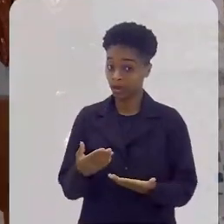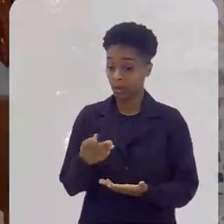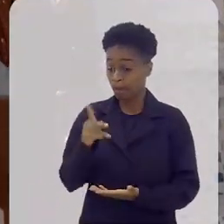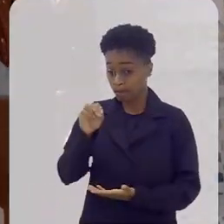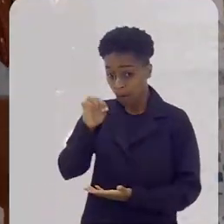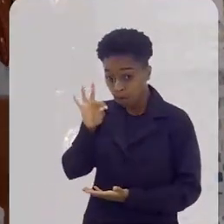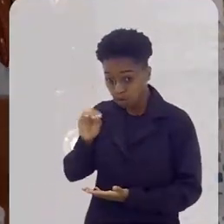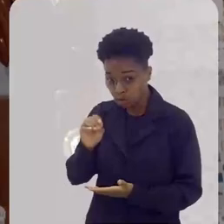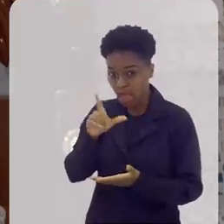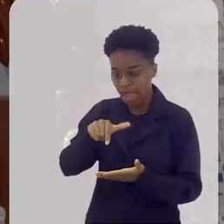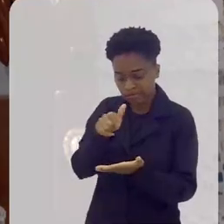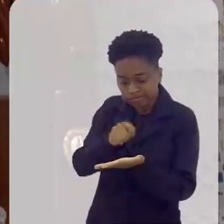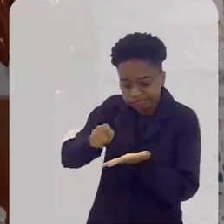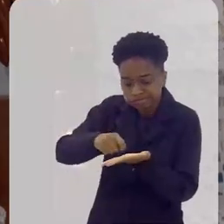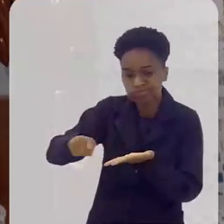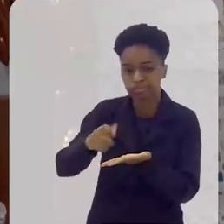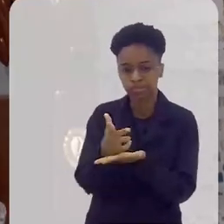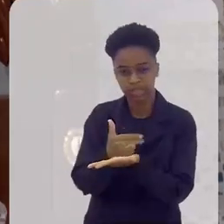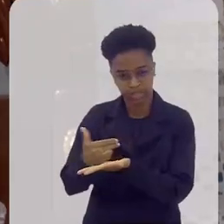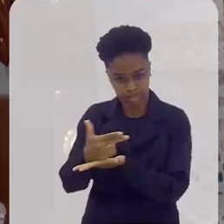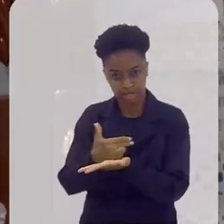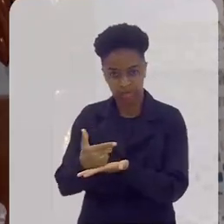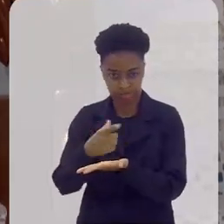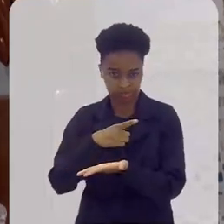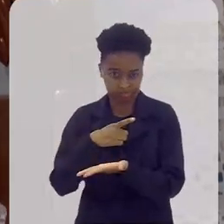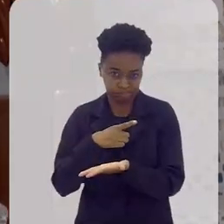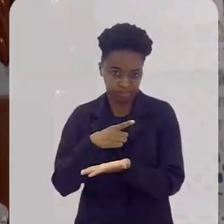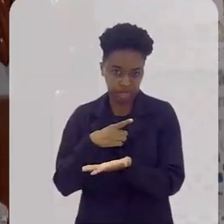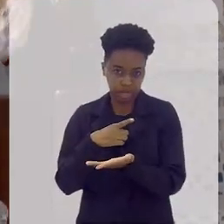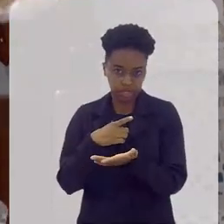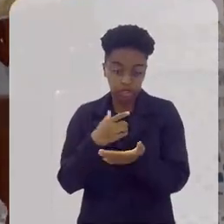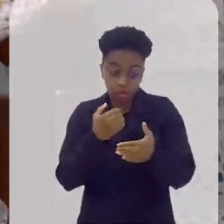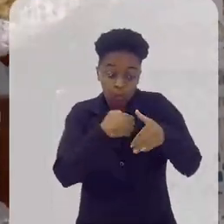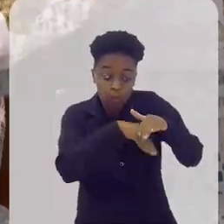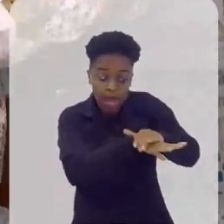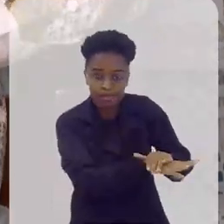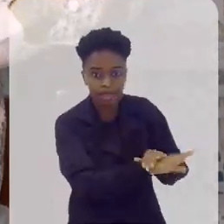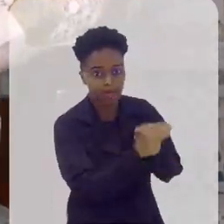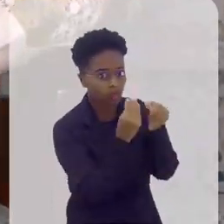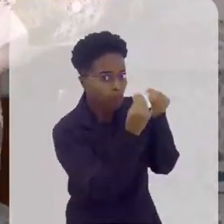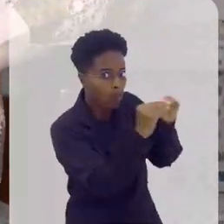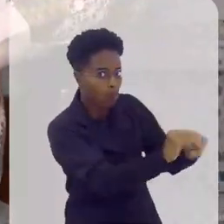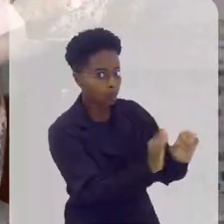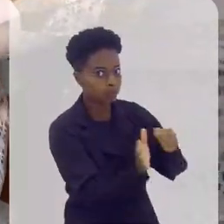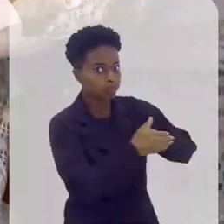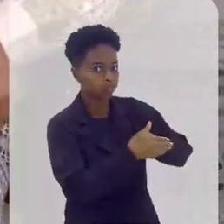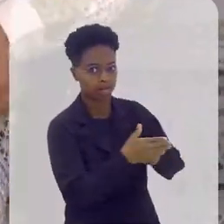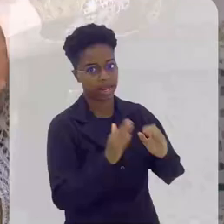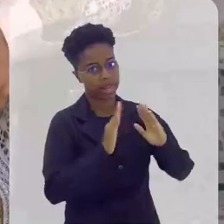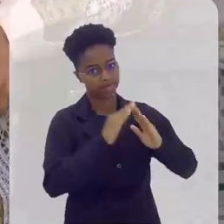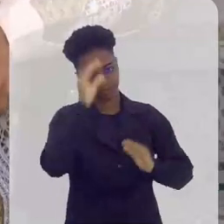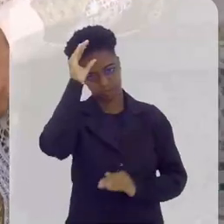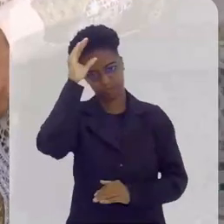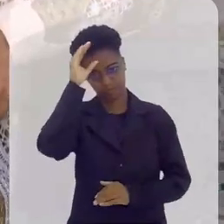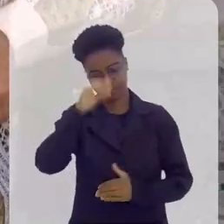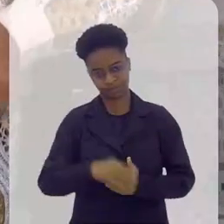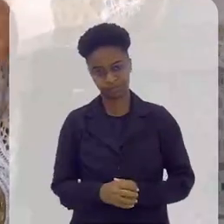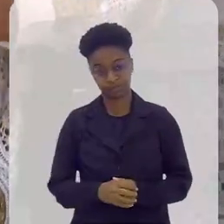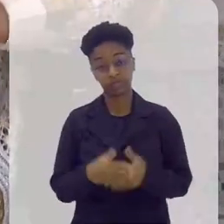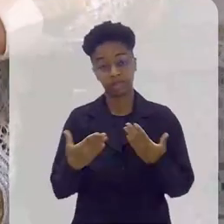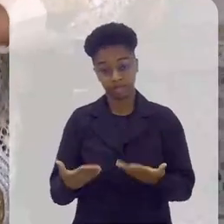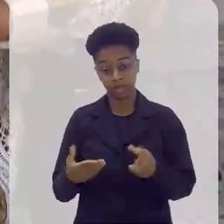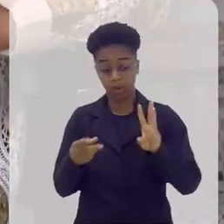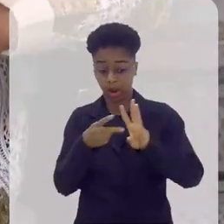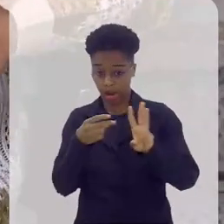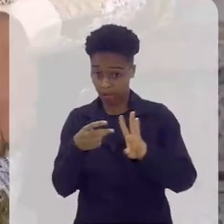esse tal ponto, que era um papel com um ponto riscado, alguma coisa do tipo, tinha sido colocado na casa dos noivos.